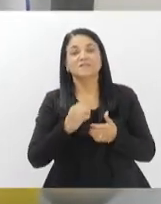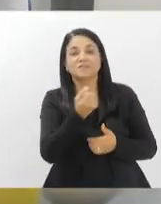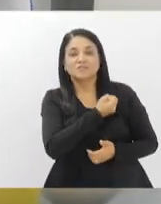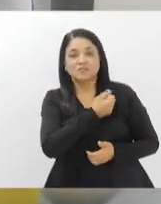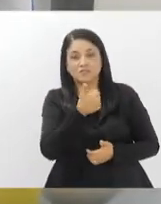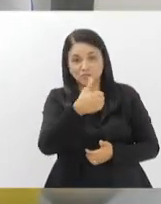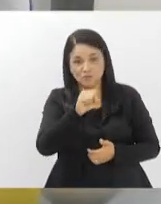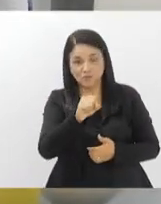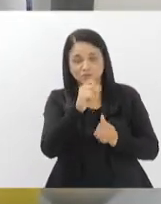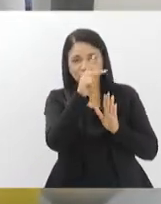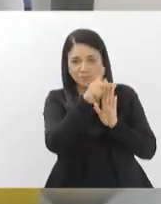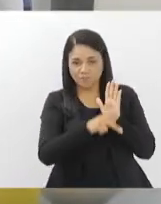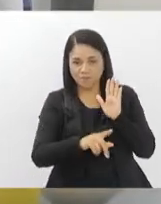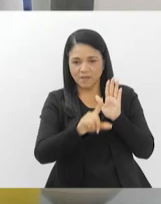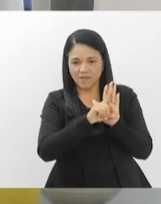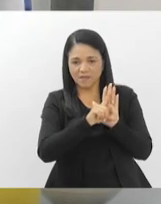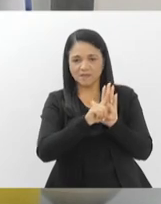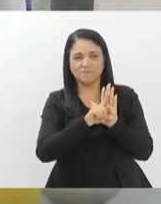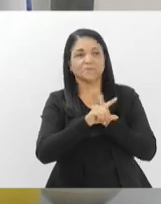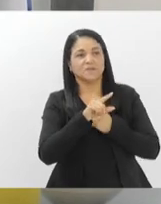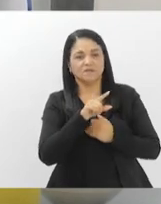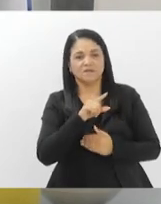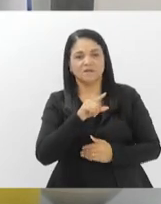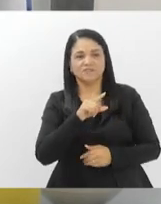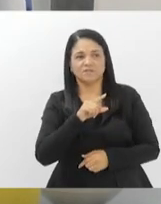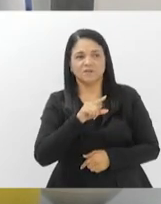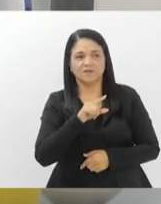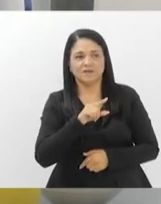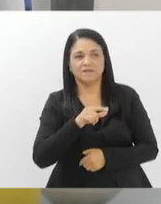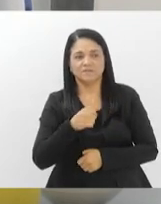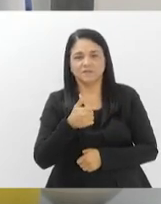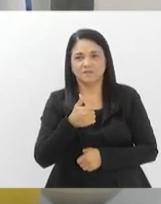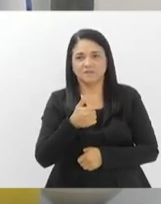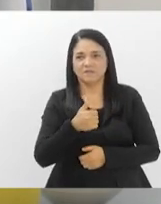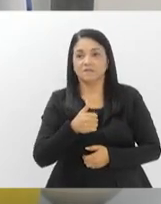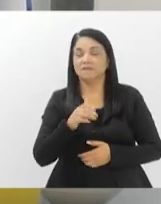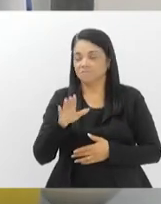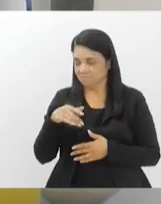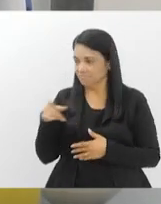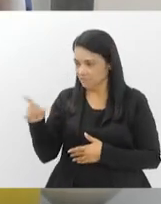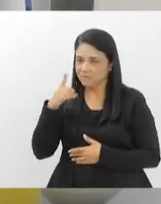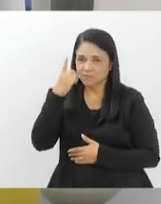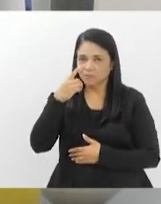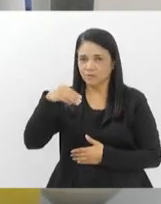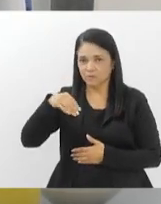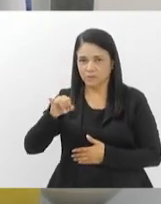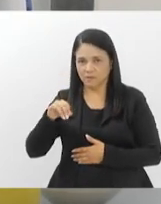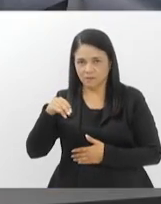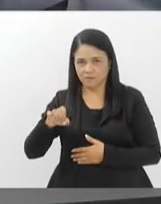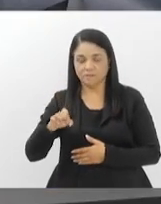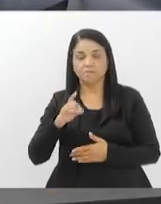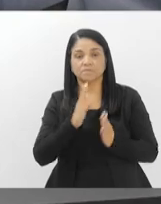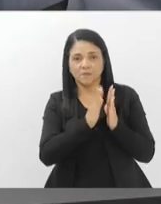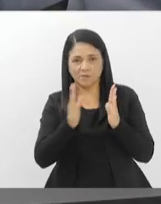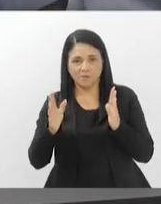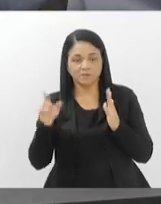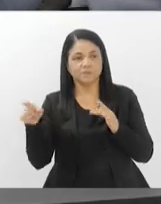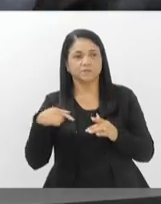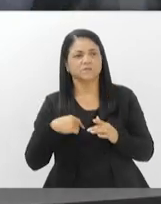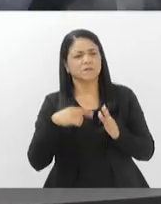18 da pauta. PL... O presidente, rapidamente. Pois não, deputado Mico, pela ordem. Esse projeto